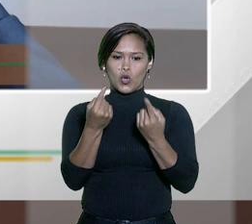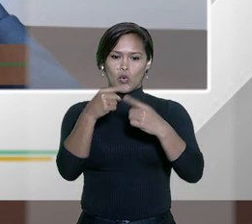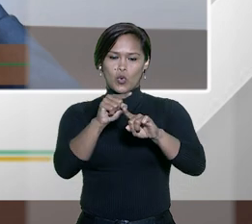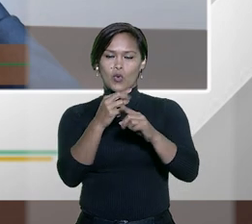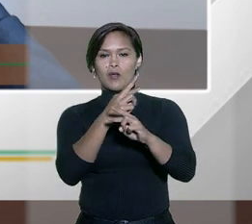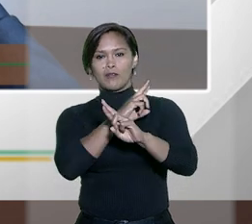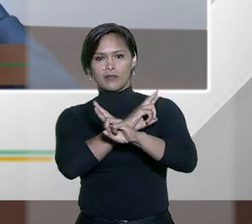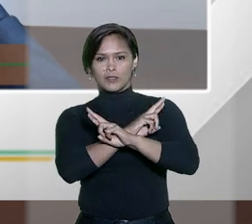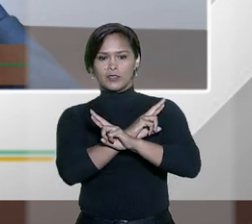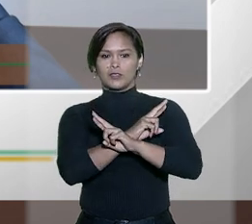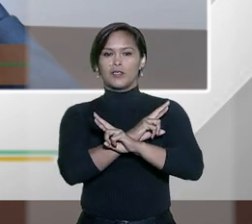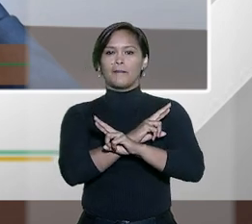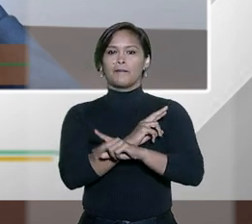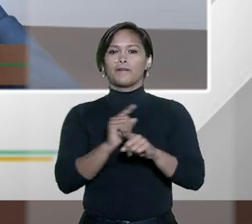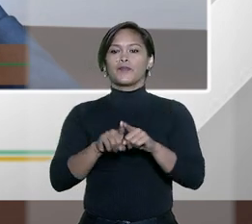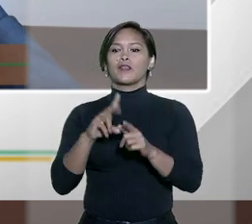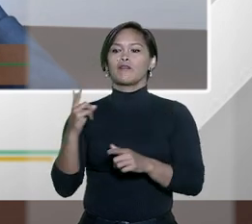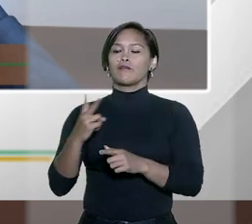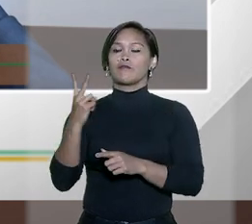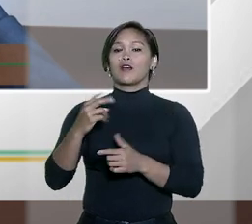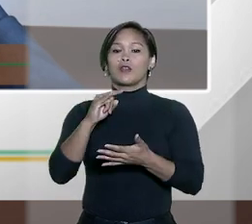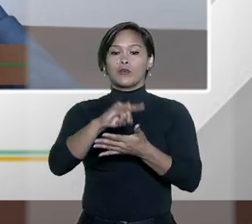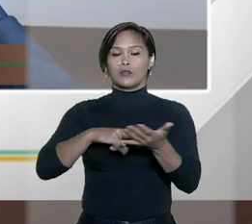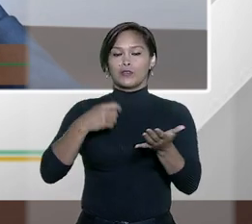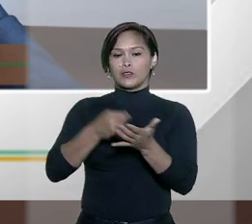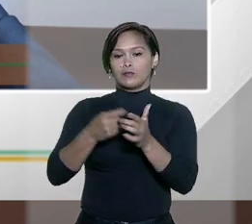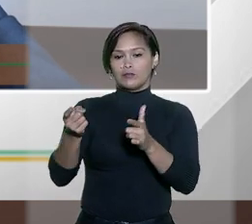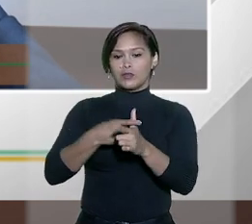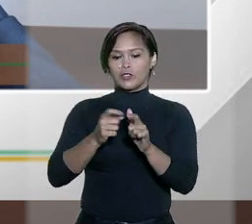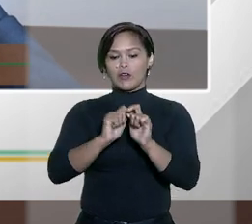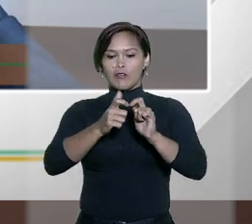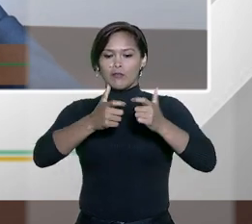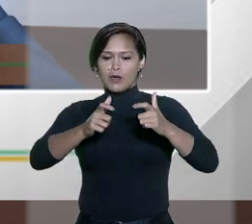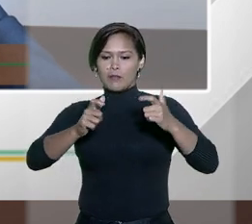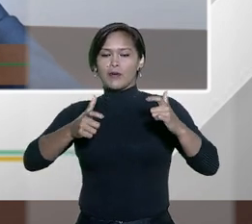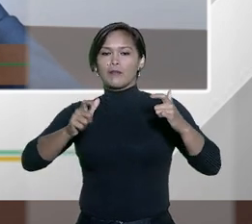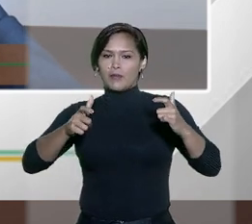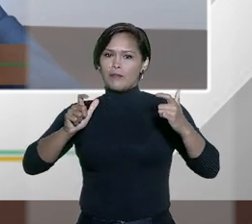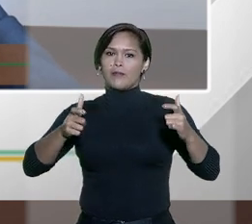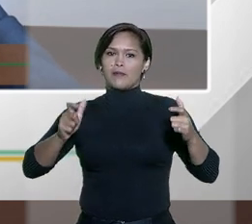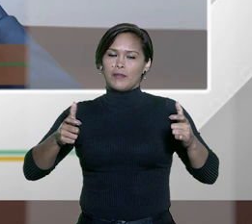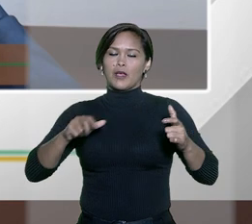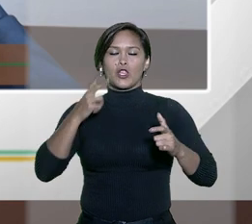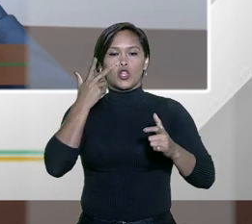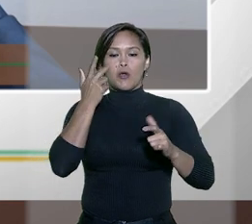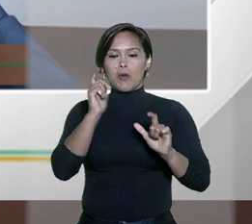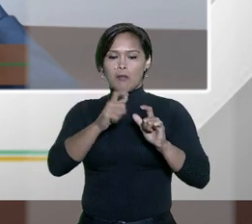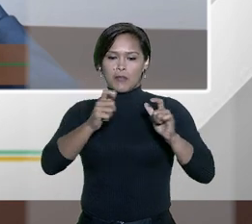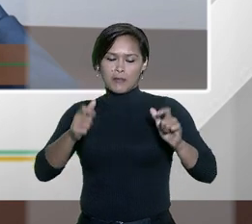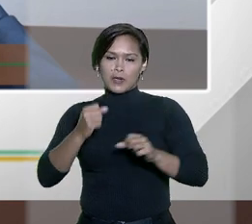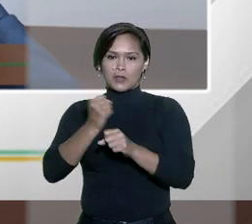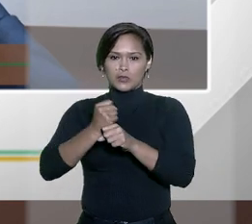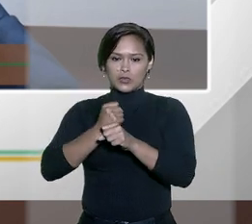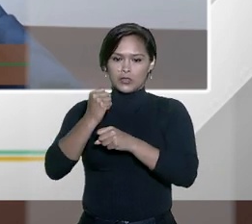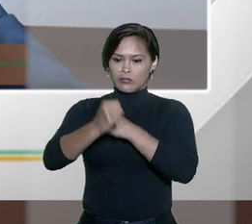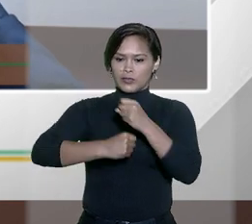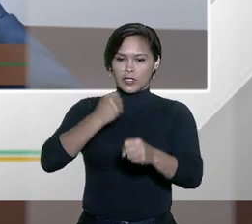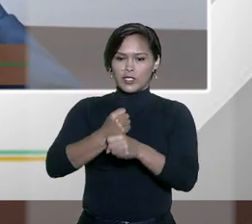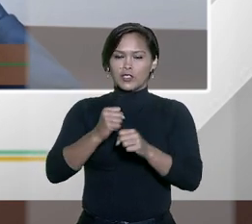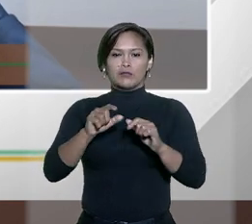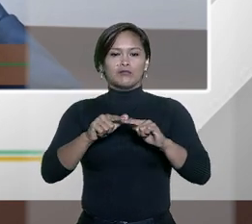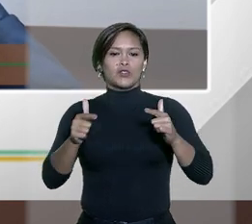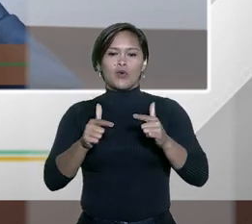fazenda pública, redundando em valores de precatório que vão crescendo, né? Naturalmente vão crescendo. Então, isso não é